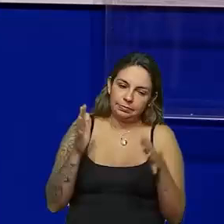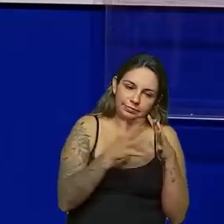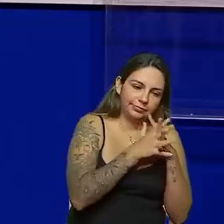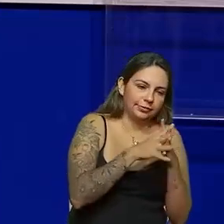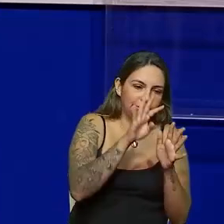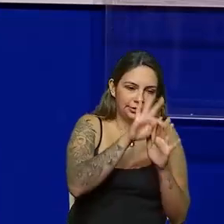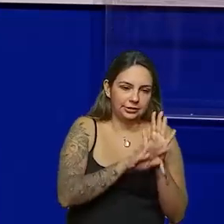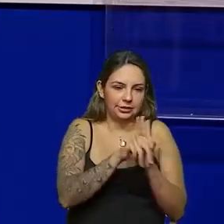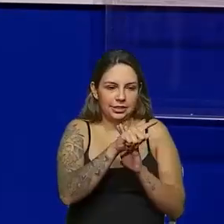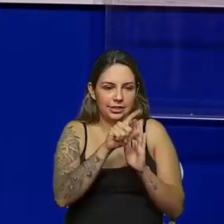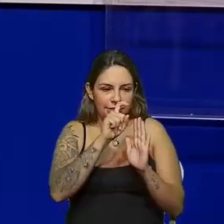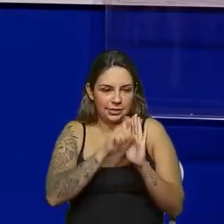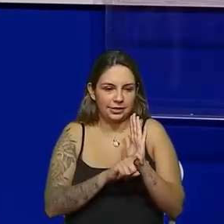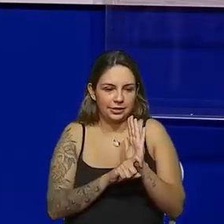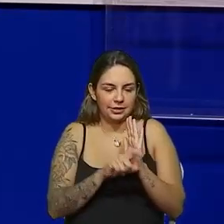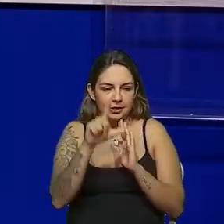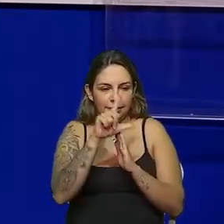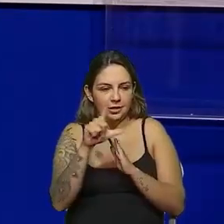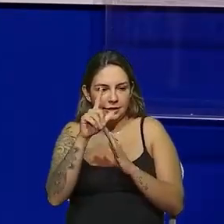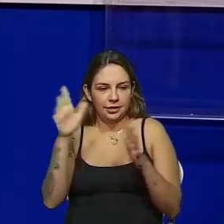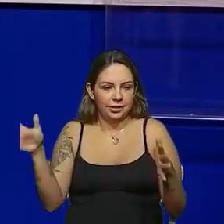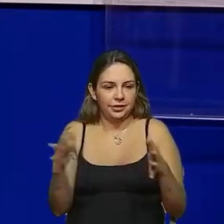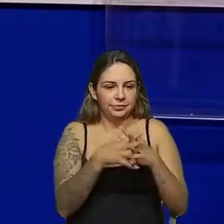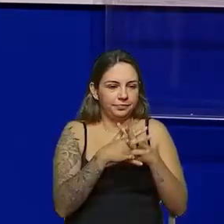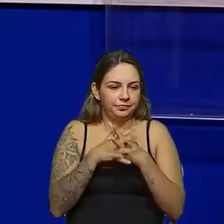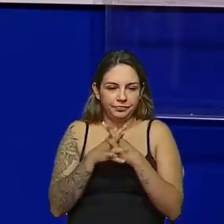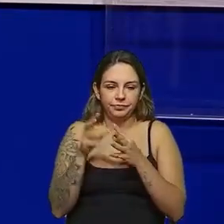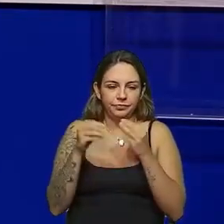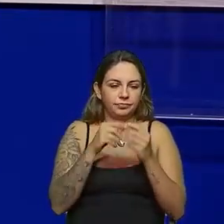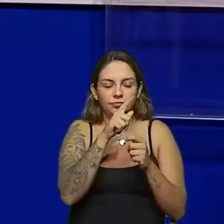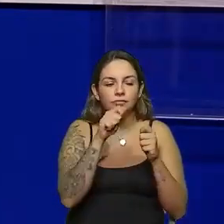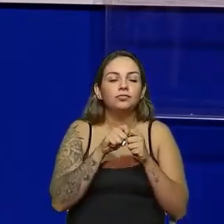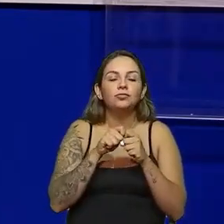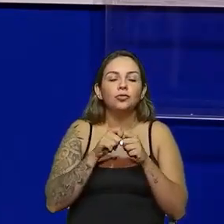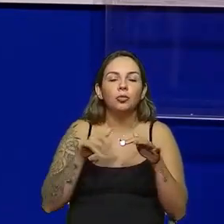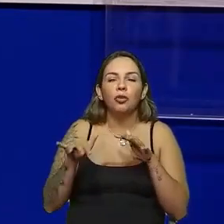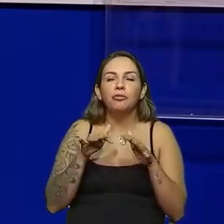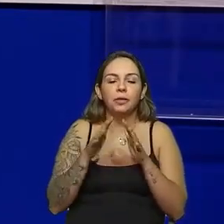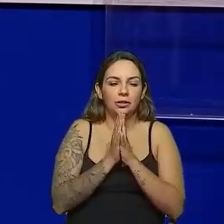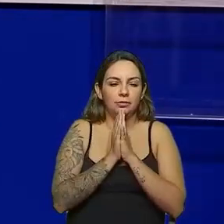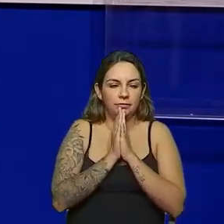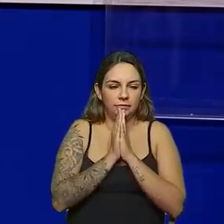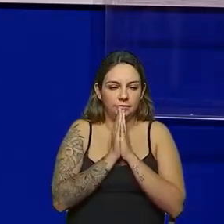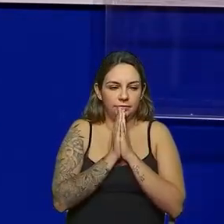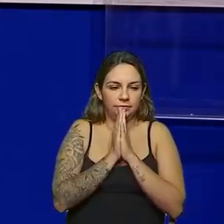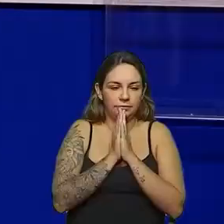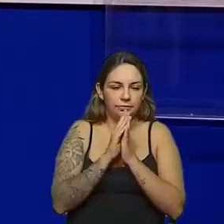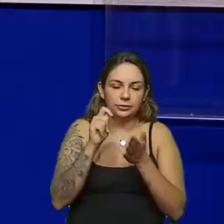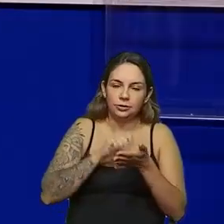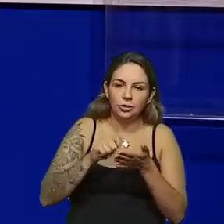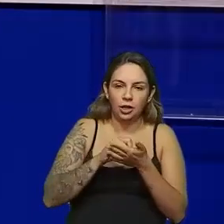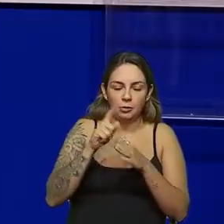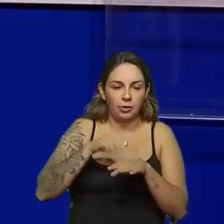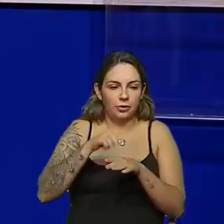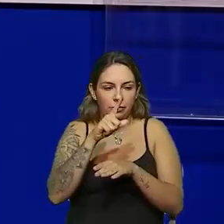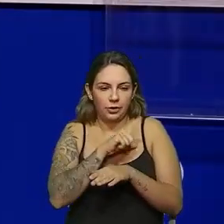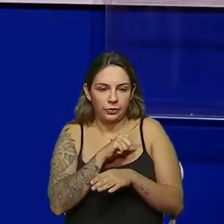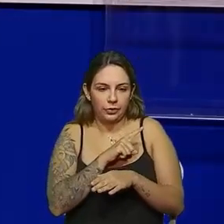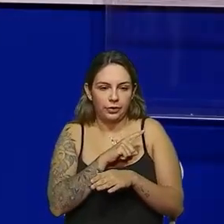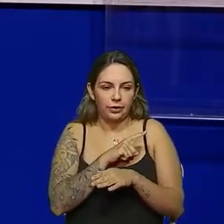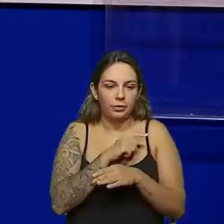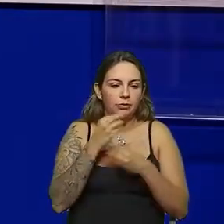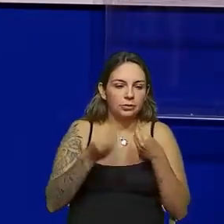do meu texto literário e vice-versa. Como é que você faz esse movimento? Que momento é que você escreve? Você tem